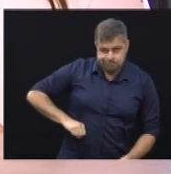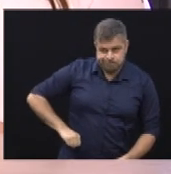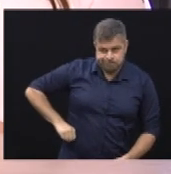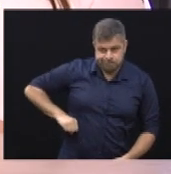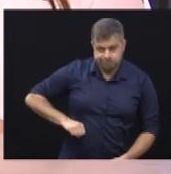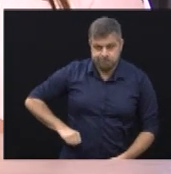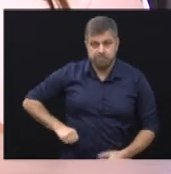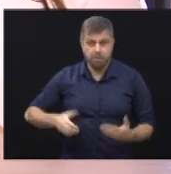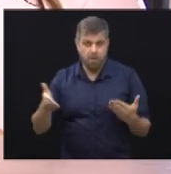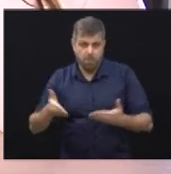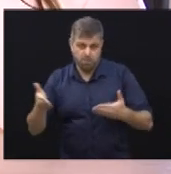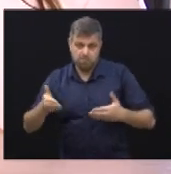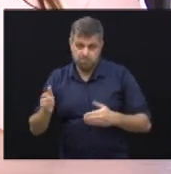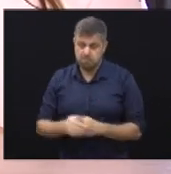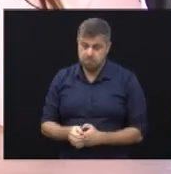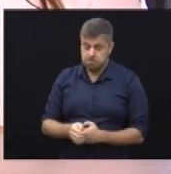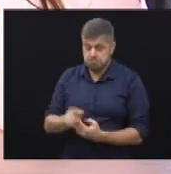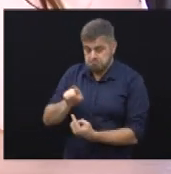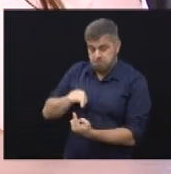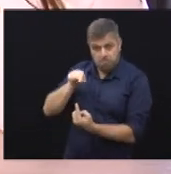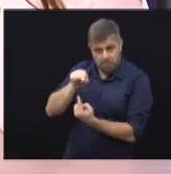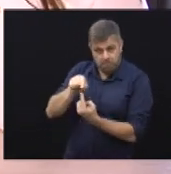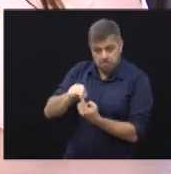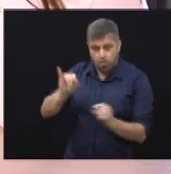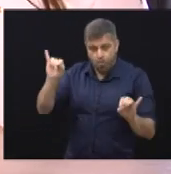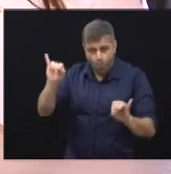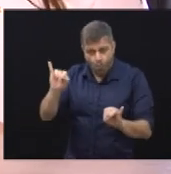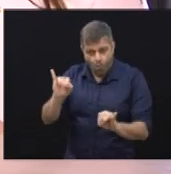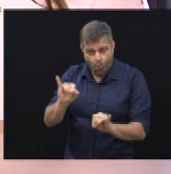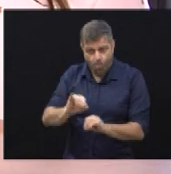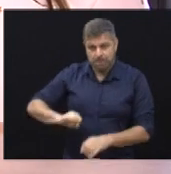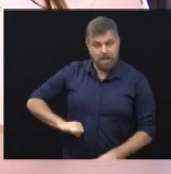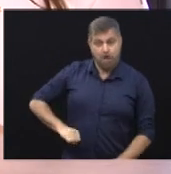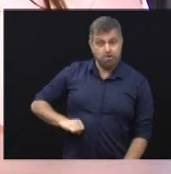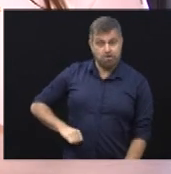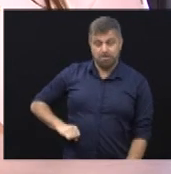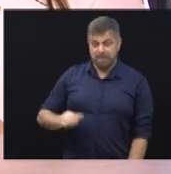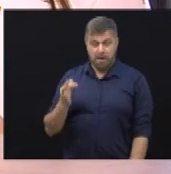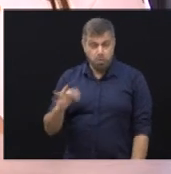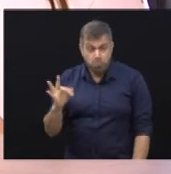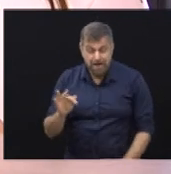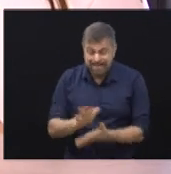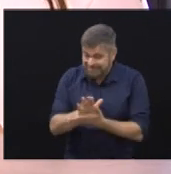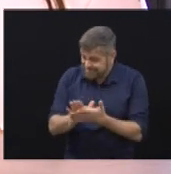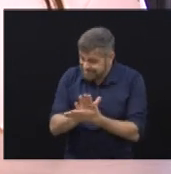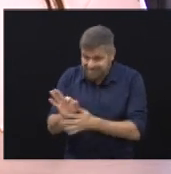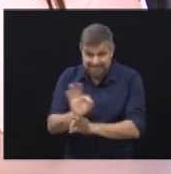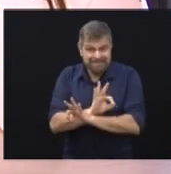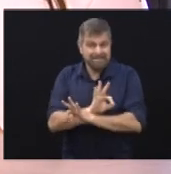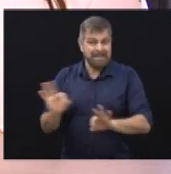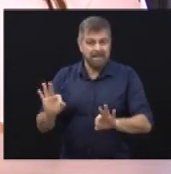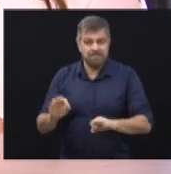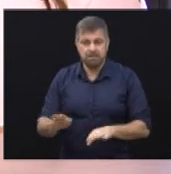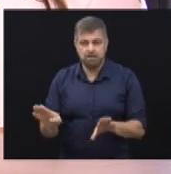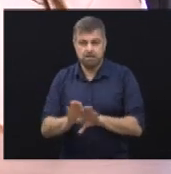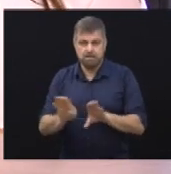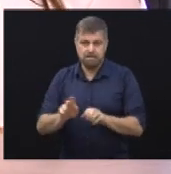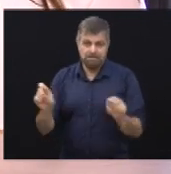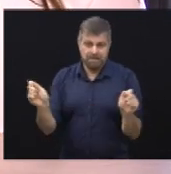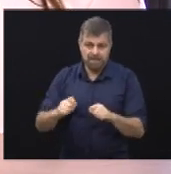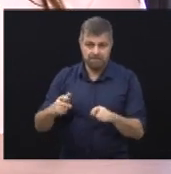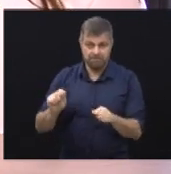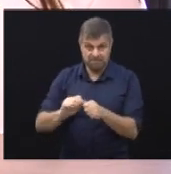radiofrequência, que é hoje um dos tratamentos mais procurados pelo fato de ser indolor. Mas a gente pode fazer uma associação